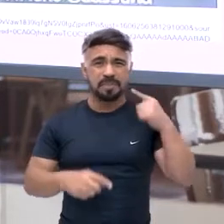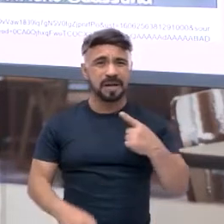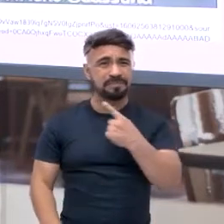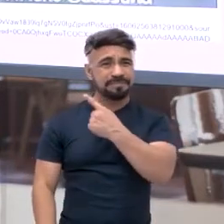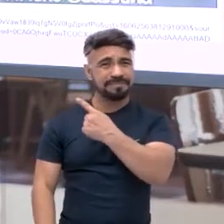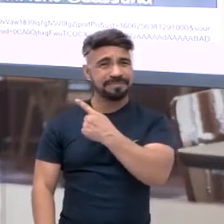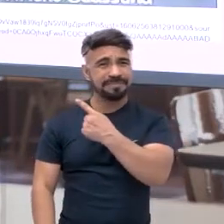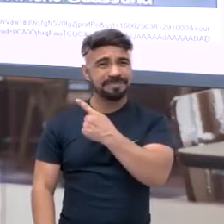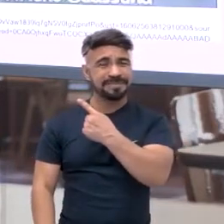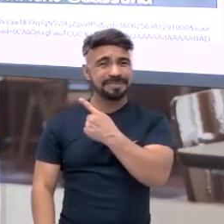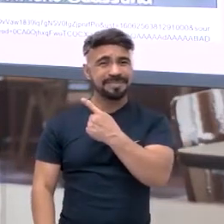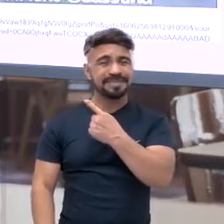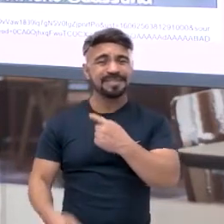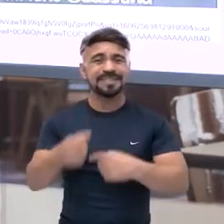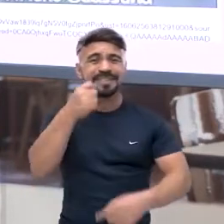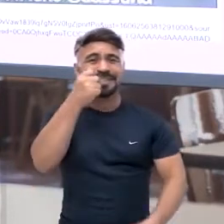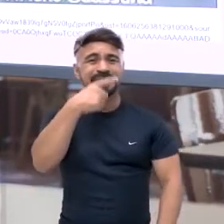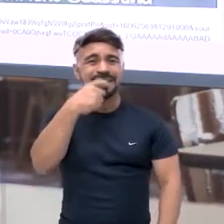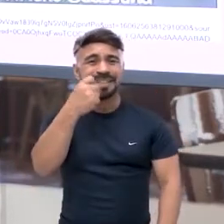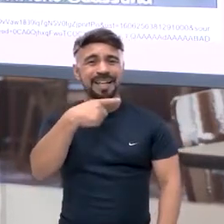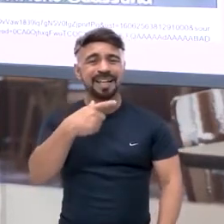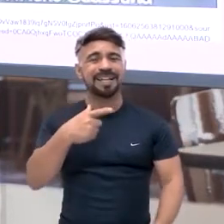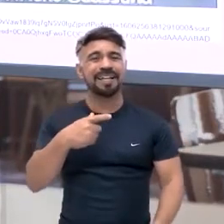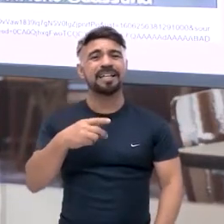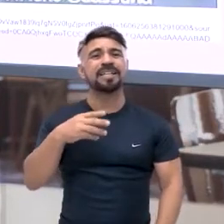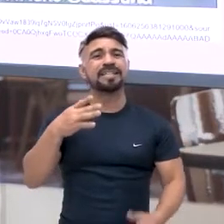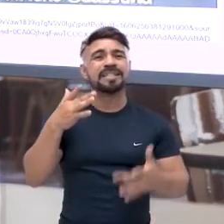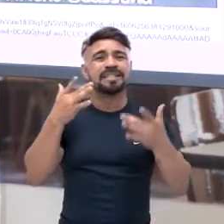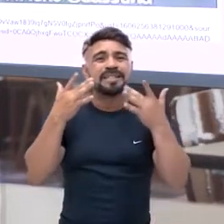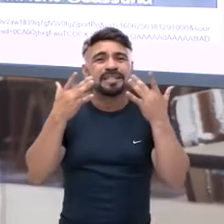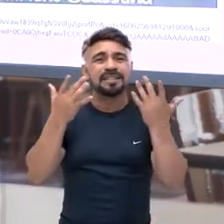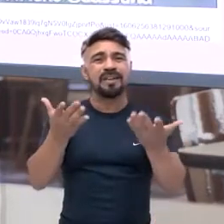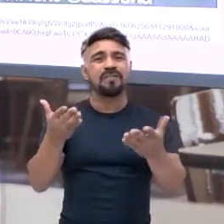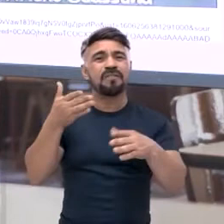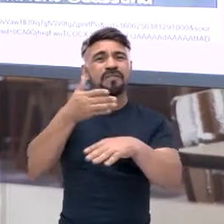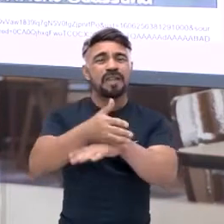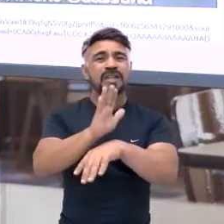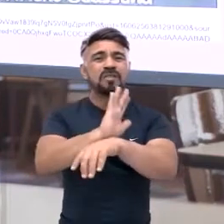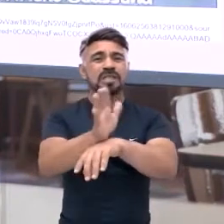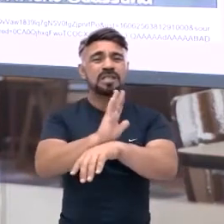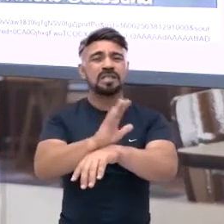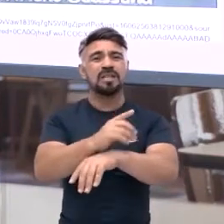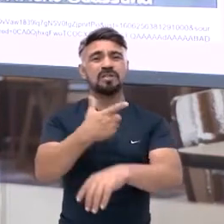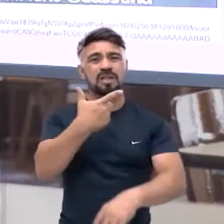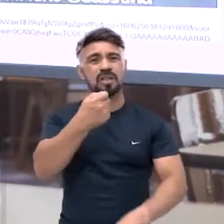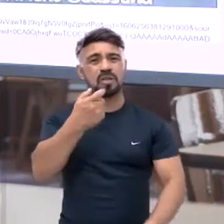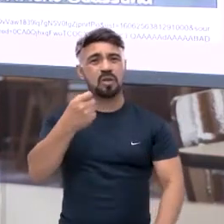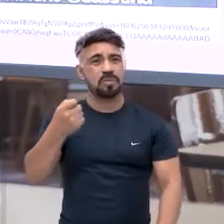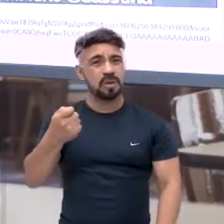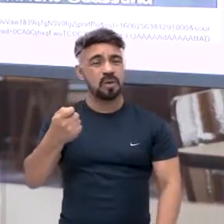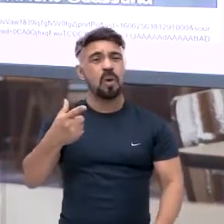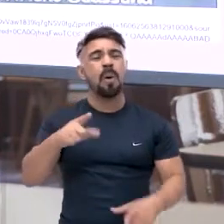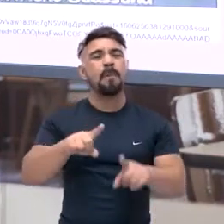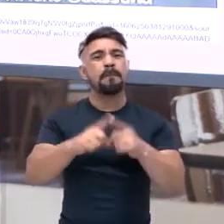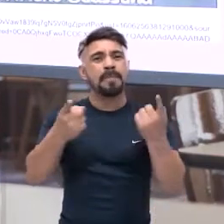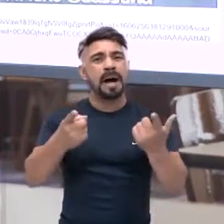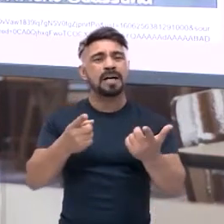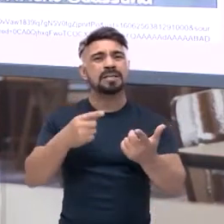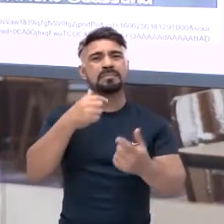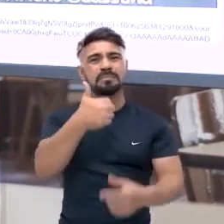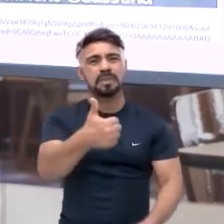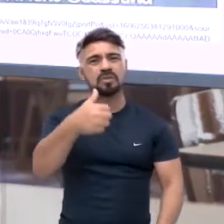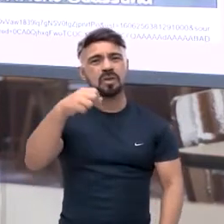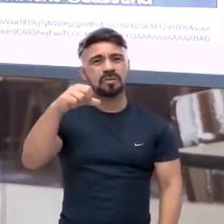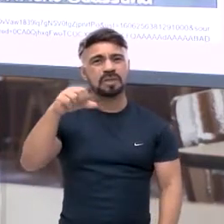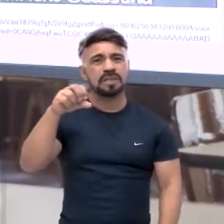os personagens icônicos dessa obra? Não é que veio para o cinema nos anos 2000, mas que é uma